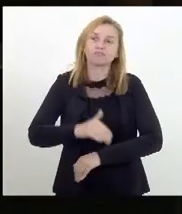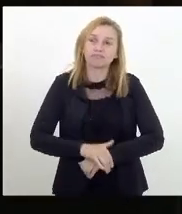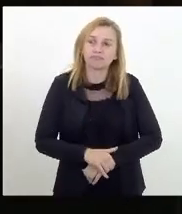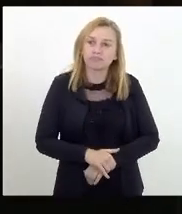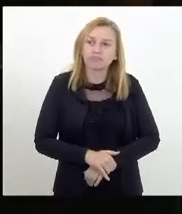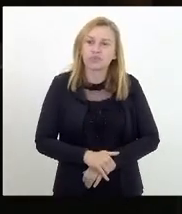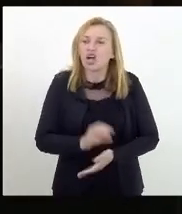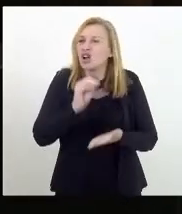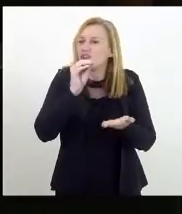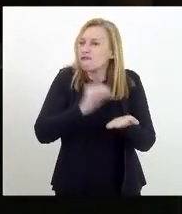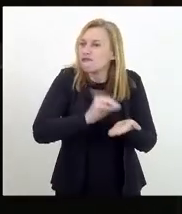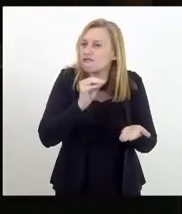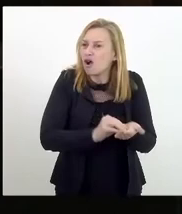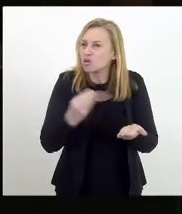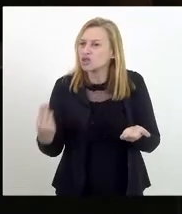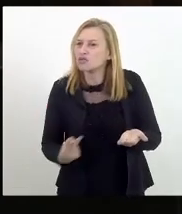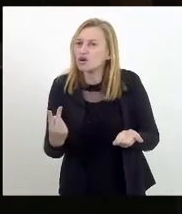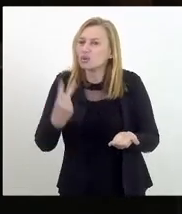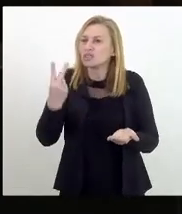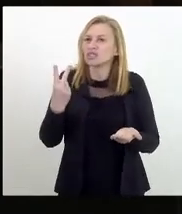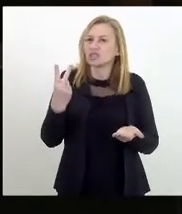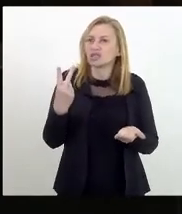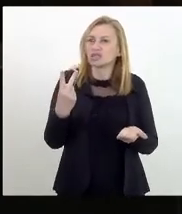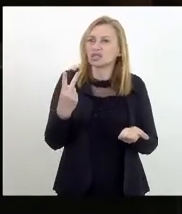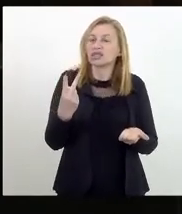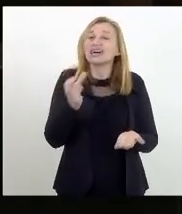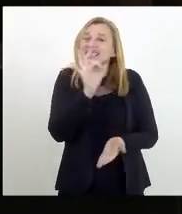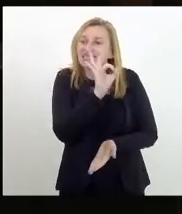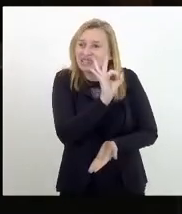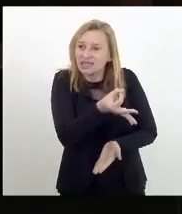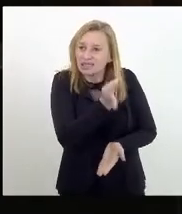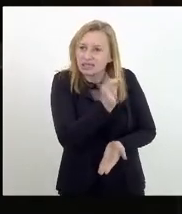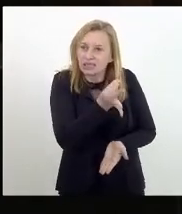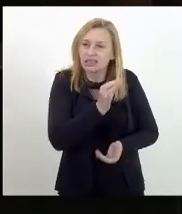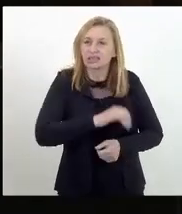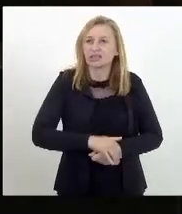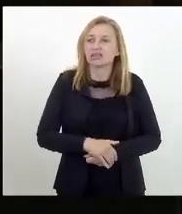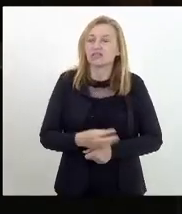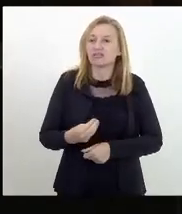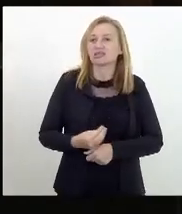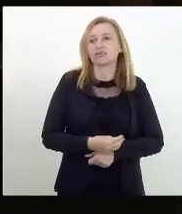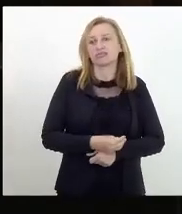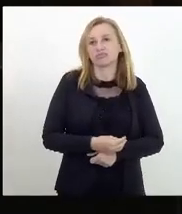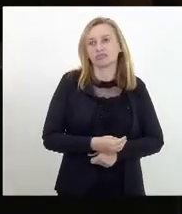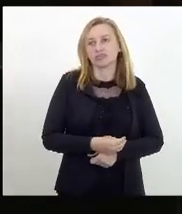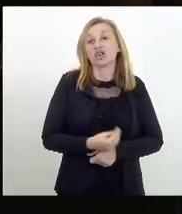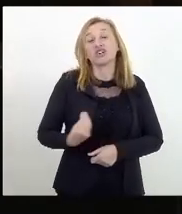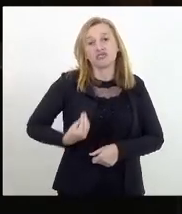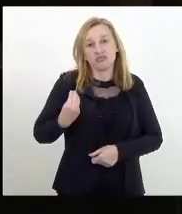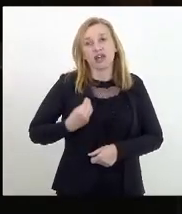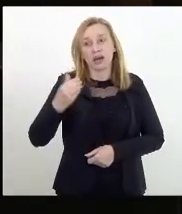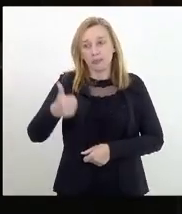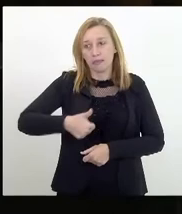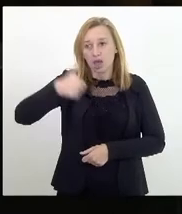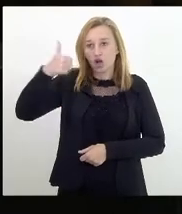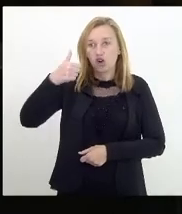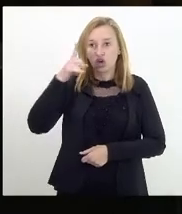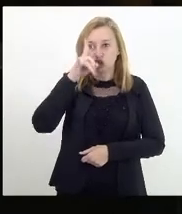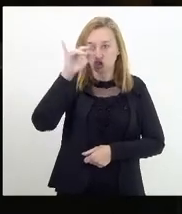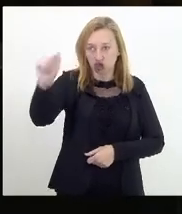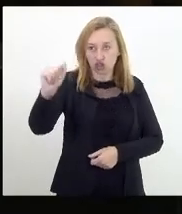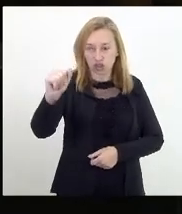e com falta de valorização Com certeza viverá dias melhores